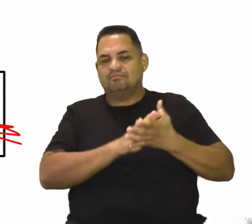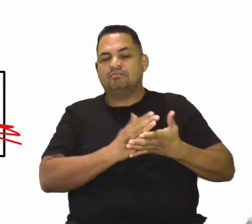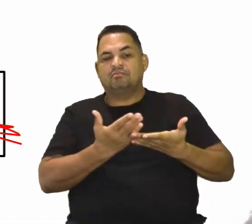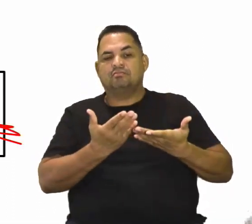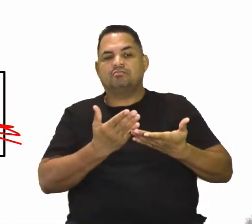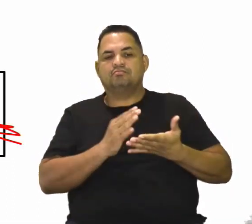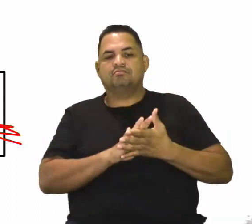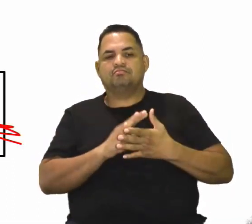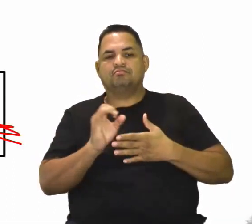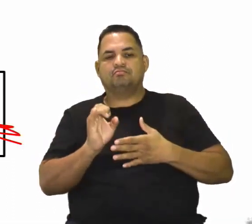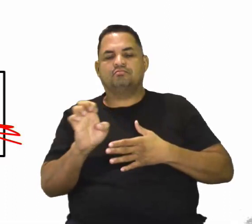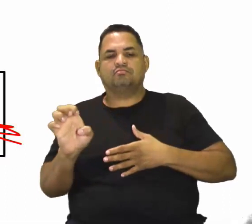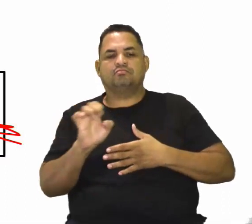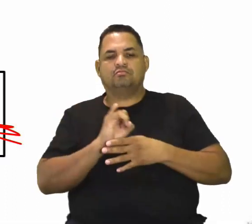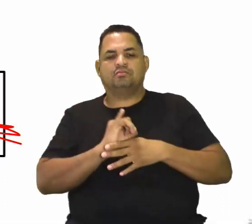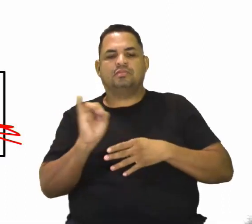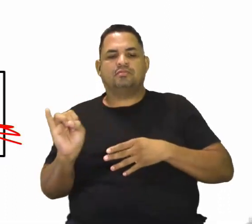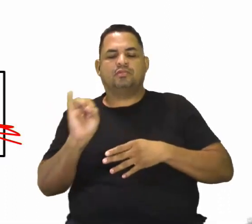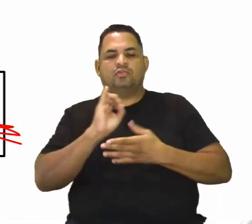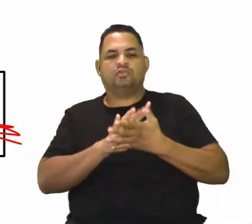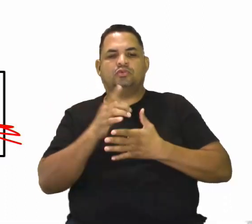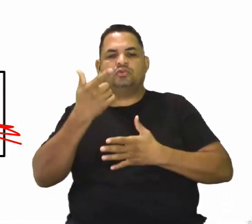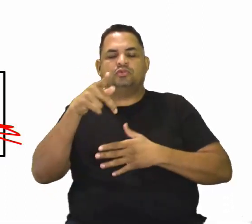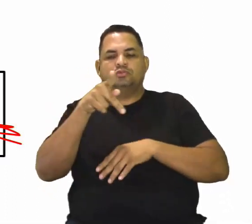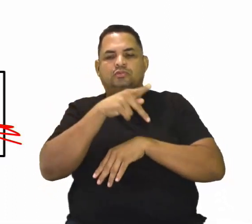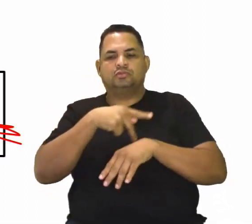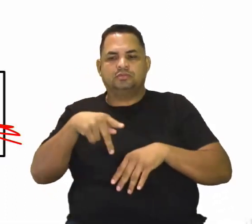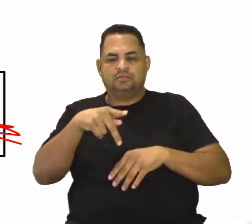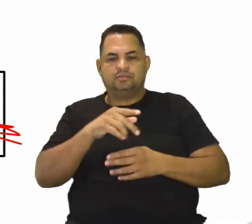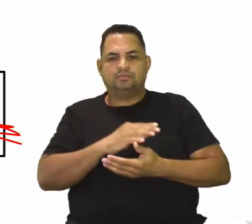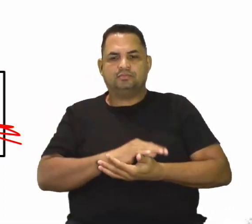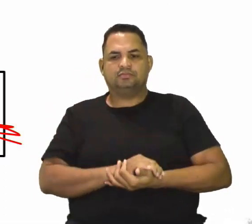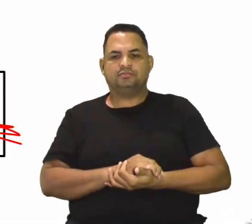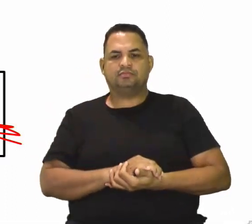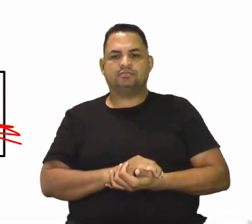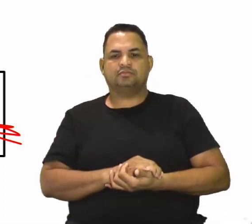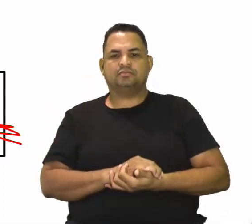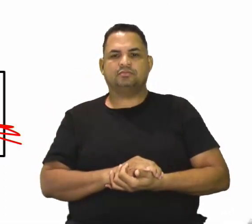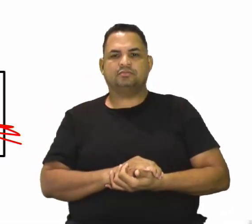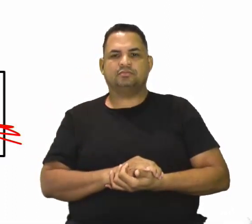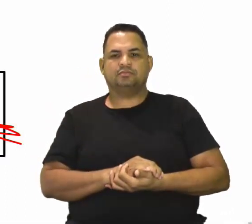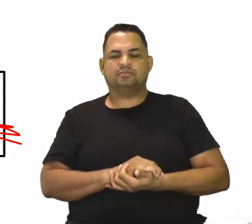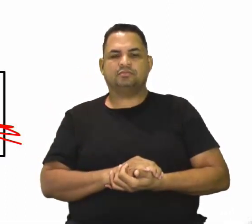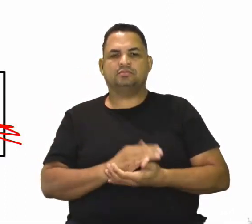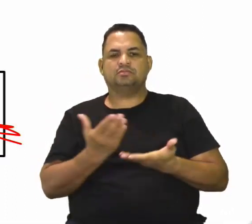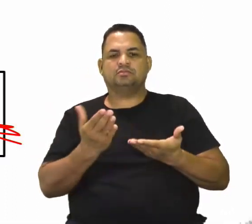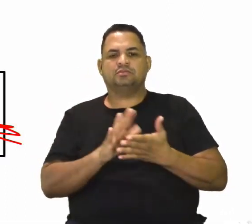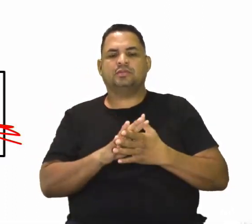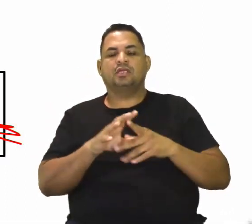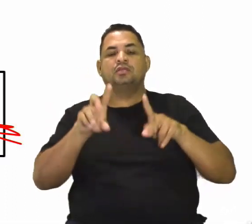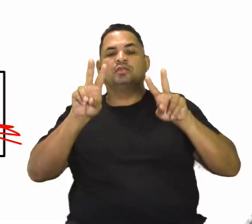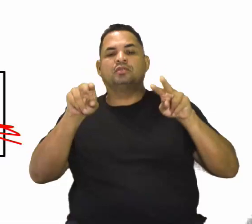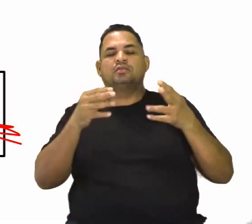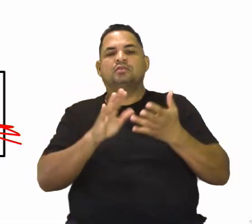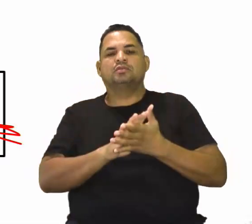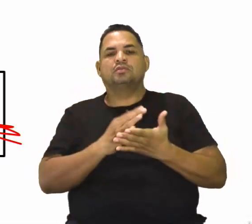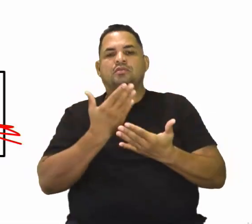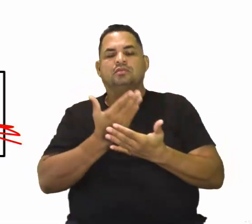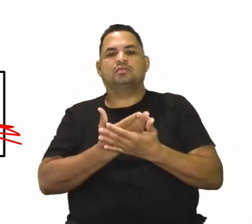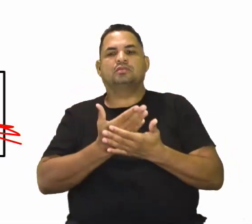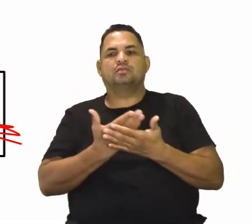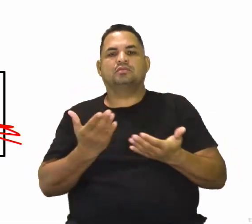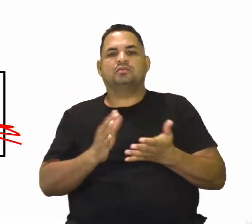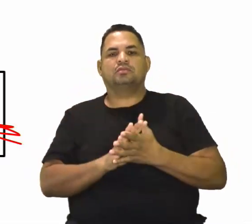e eles importam de outros países. Então, meus queridos alunos, aqui foi o assunto que nós vimos na